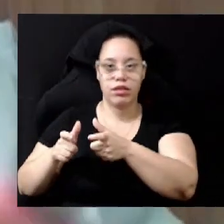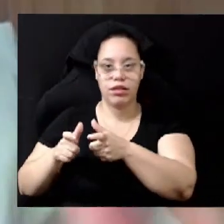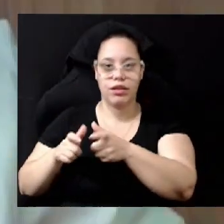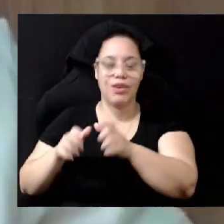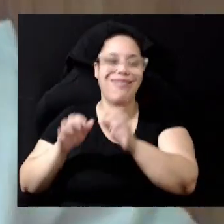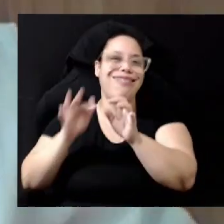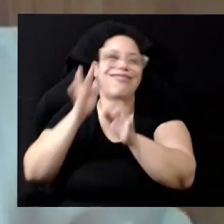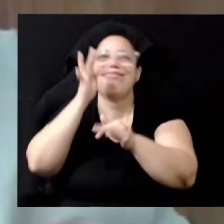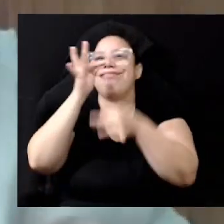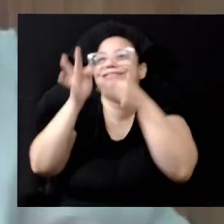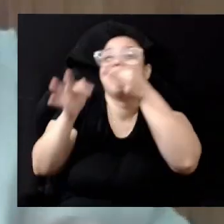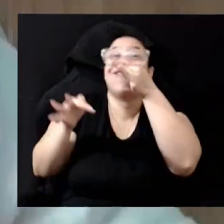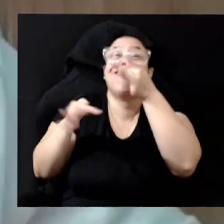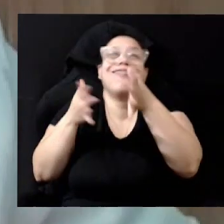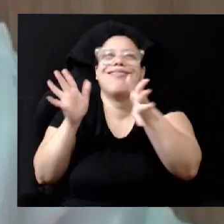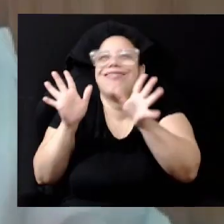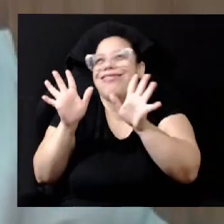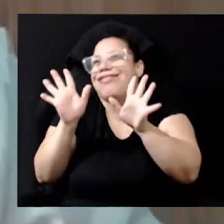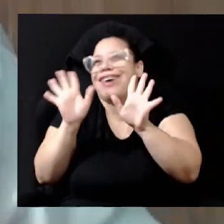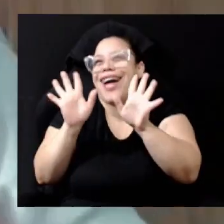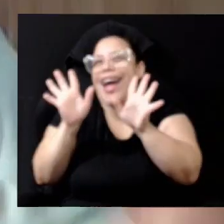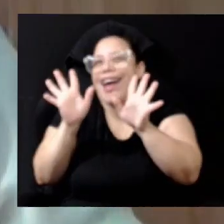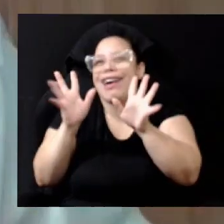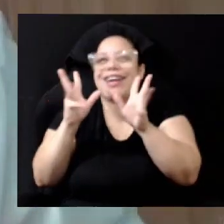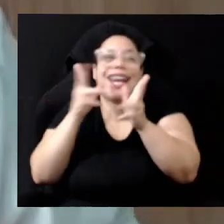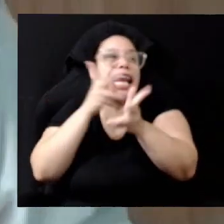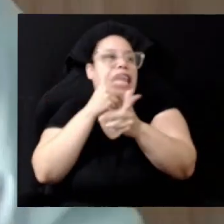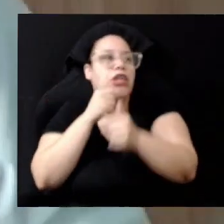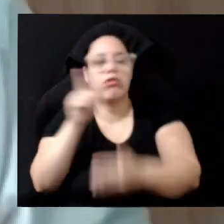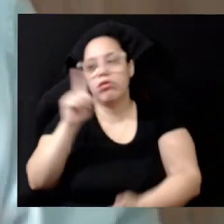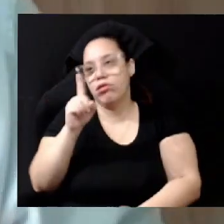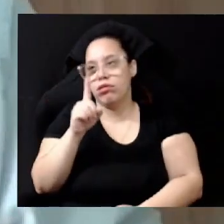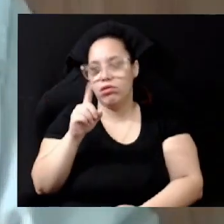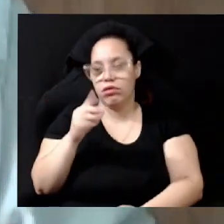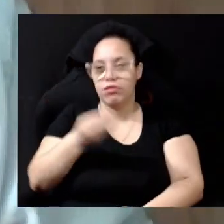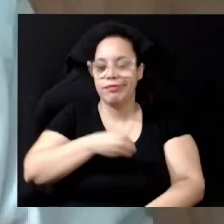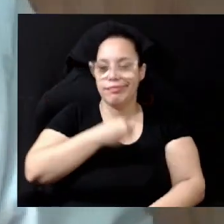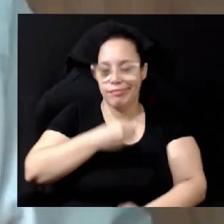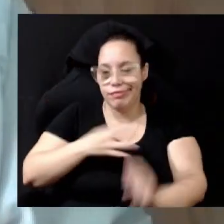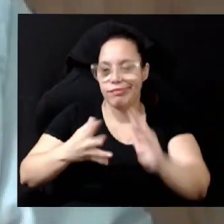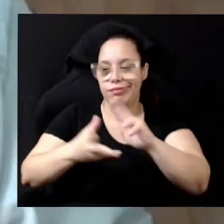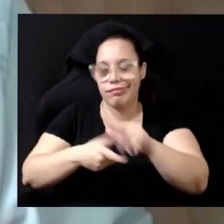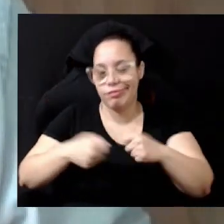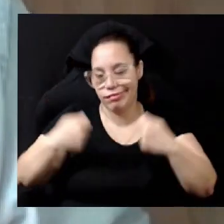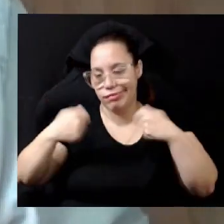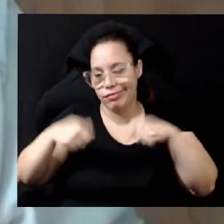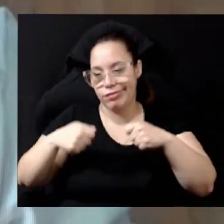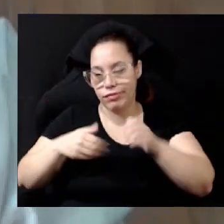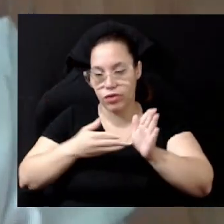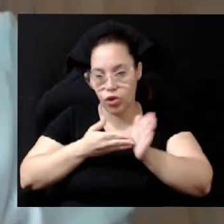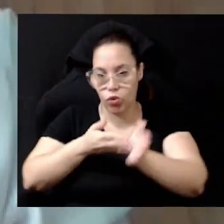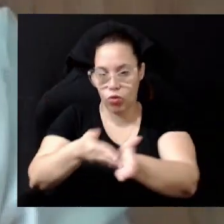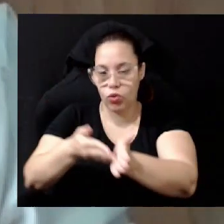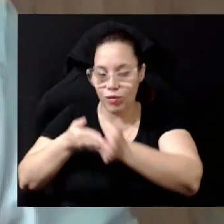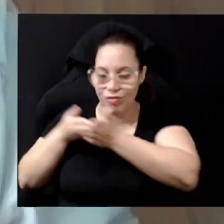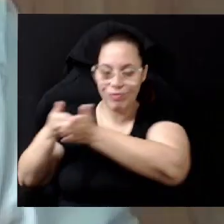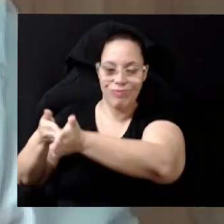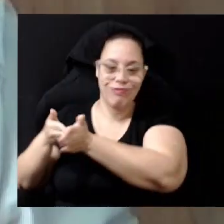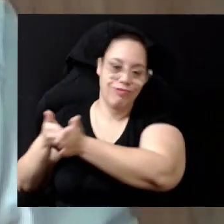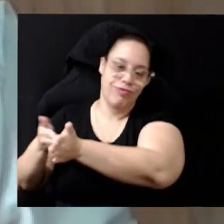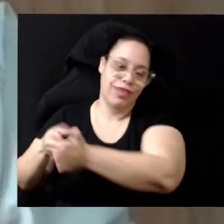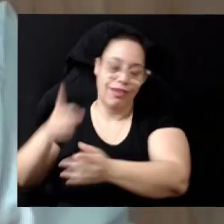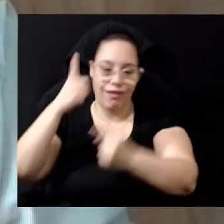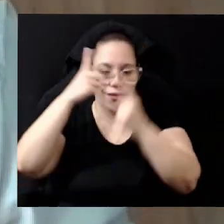lugar das flores, nem dos rios, né? A gente vive num mundo que a gente precisa